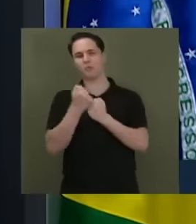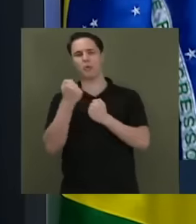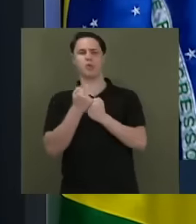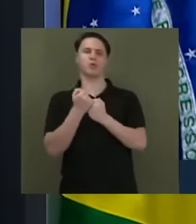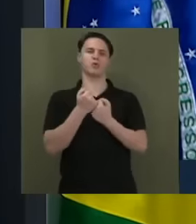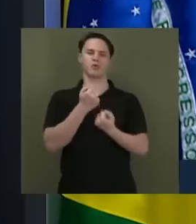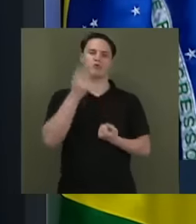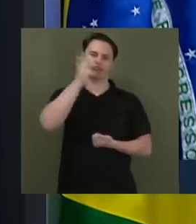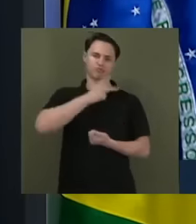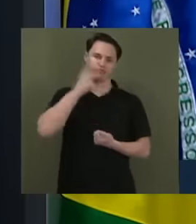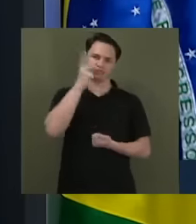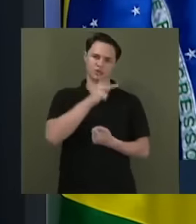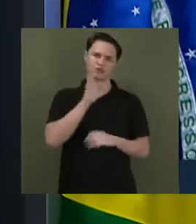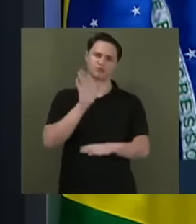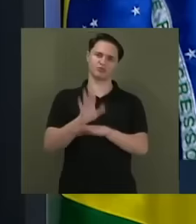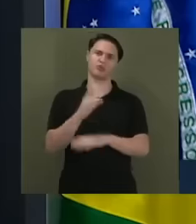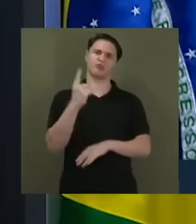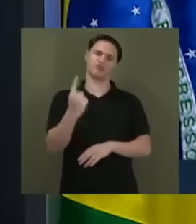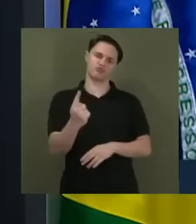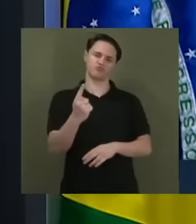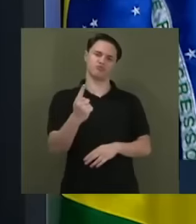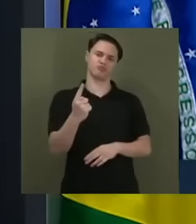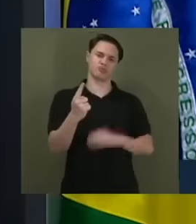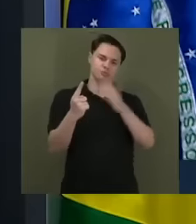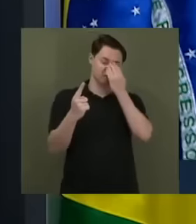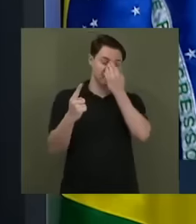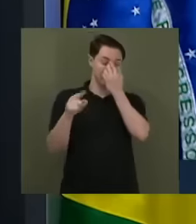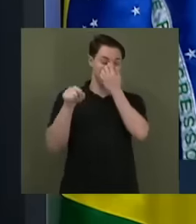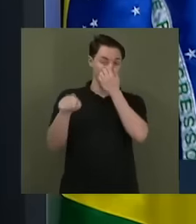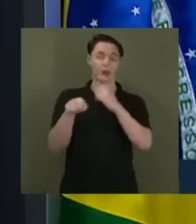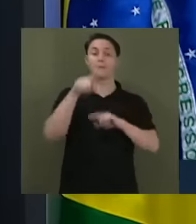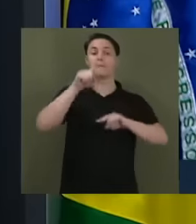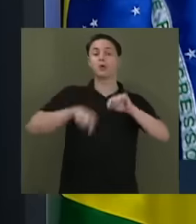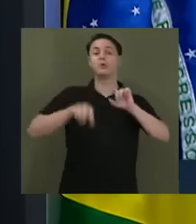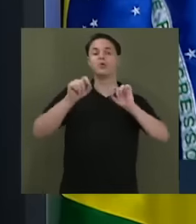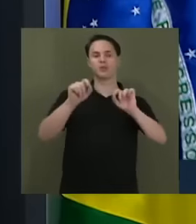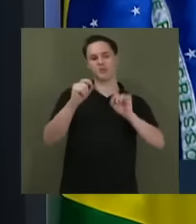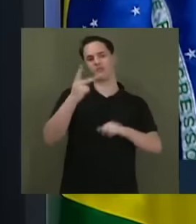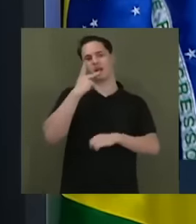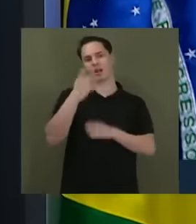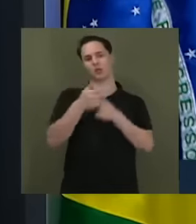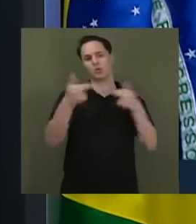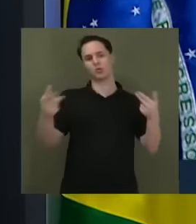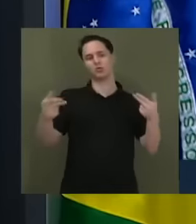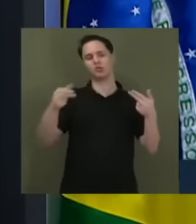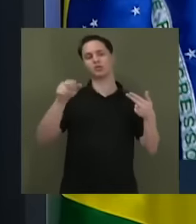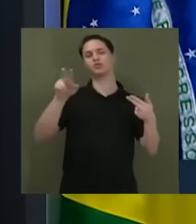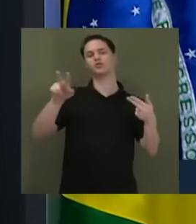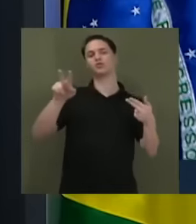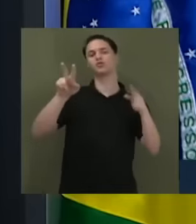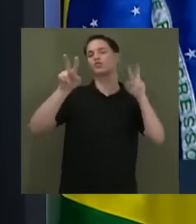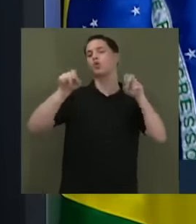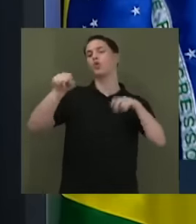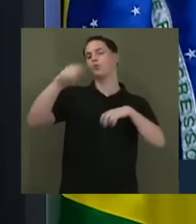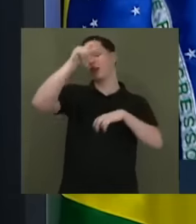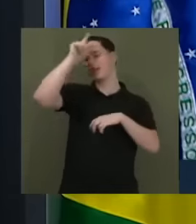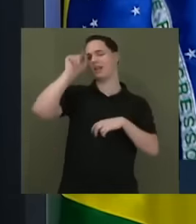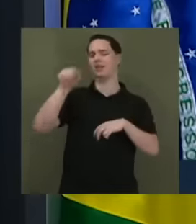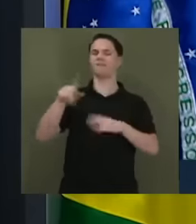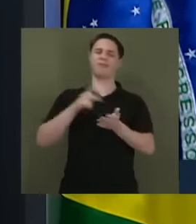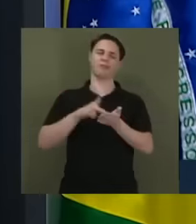beneficiando um dos candidatos a ponto de proibir que verdades públicas fossem informada aos